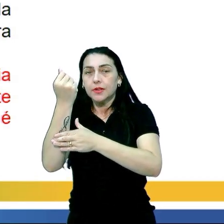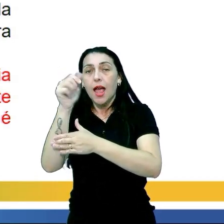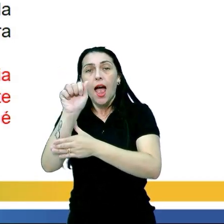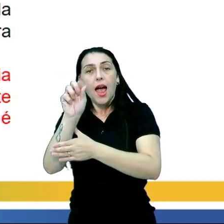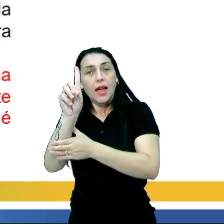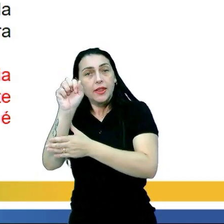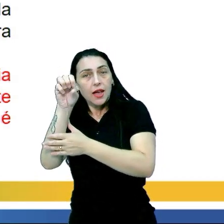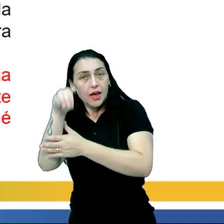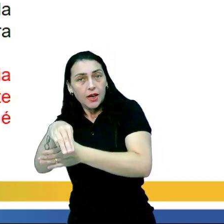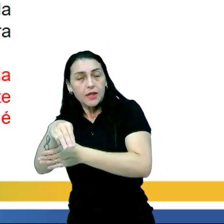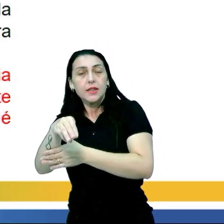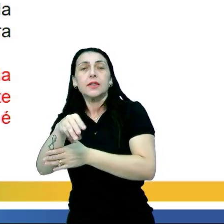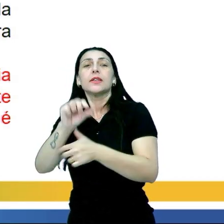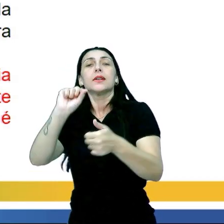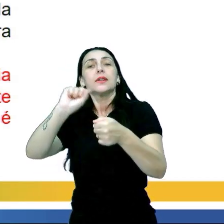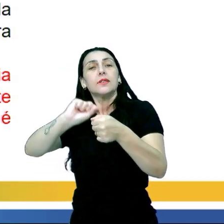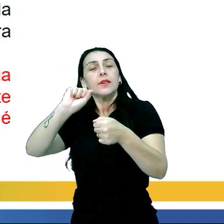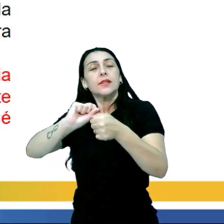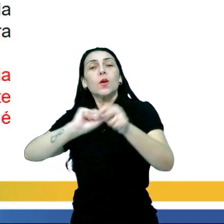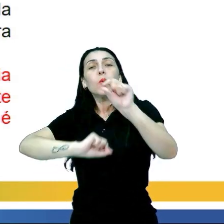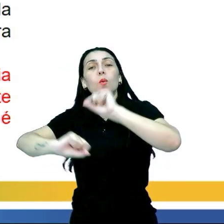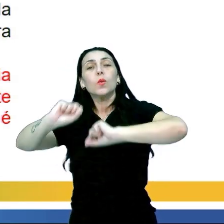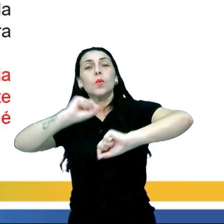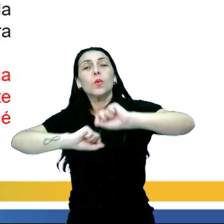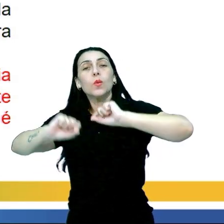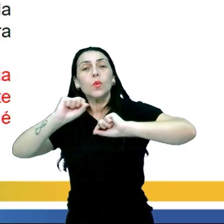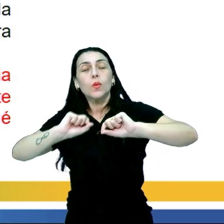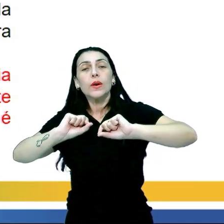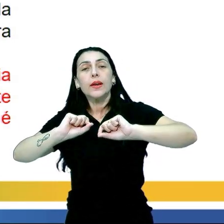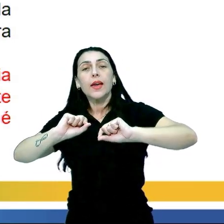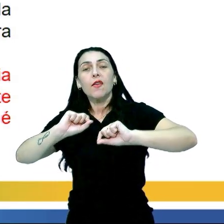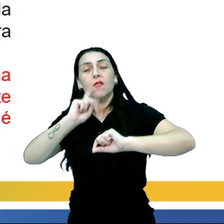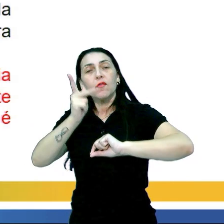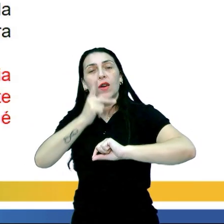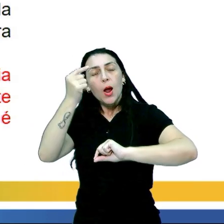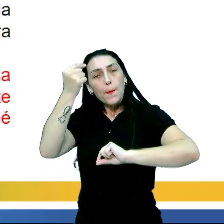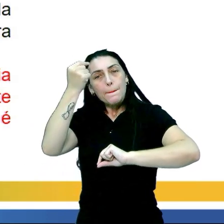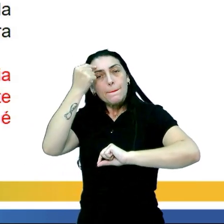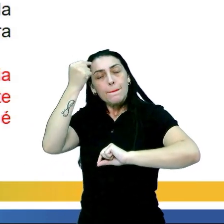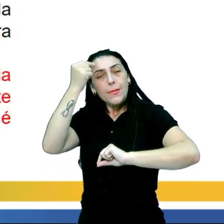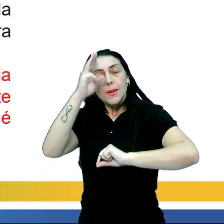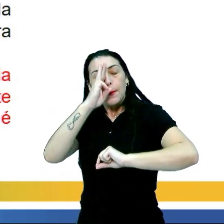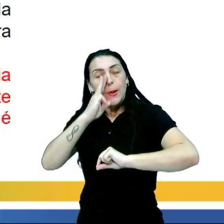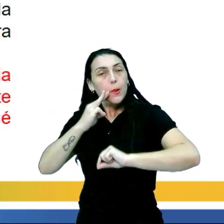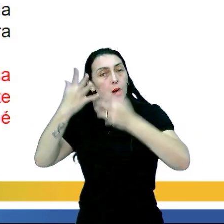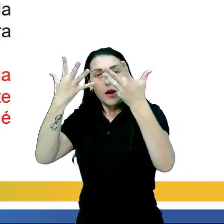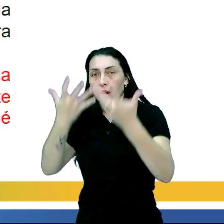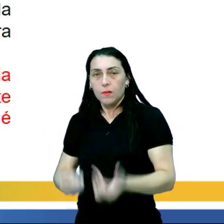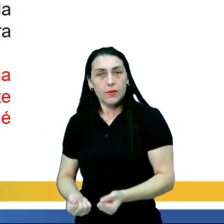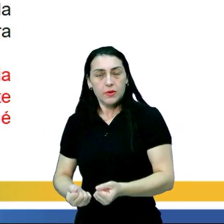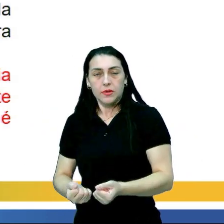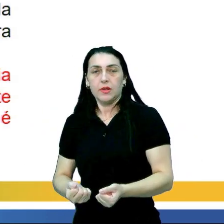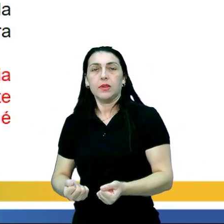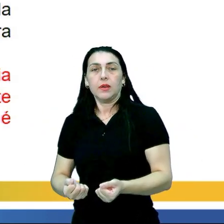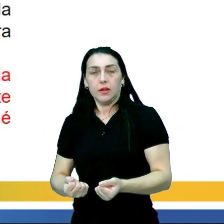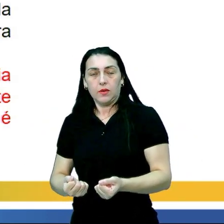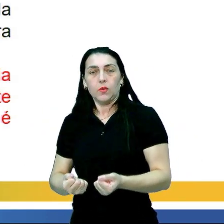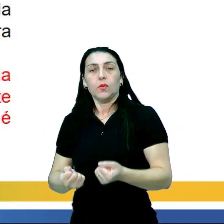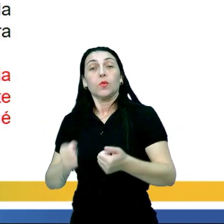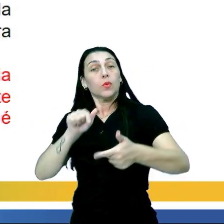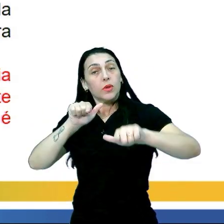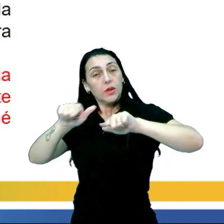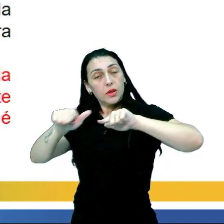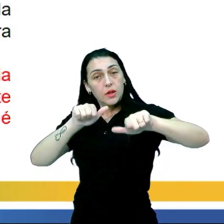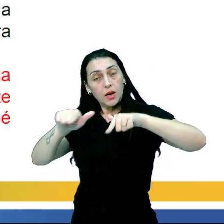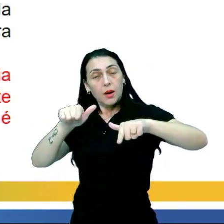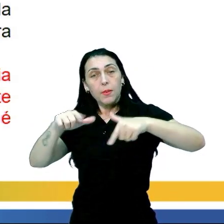Smith, que vai justamente, de algum modo, se contrapor ao pensamento de Karl Marx relacionado a essa questão do